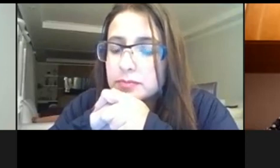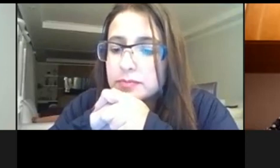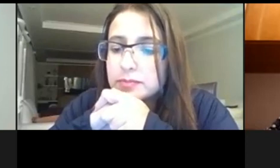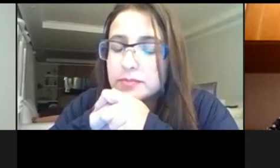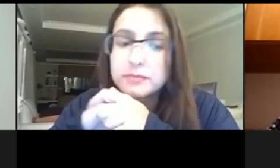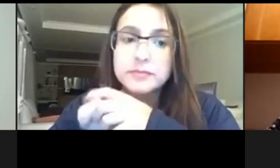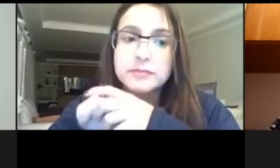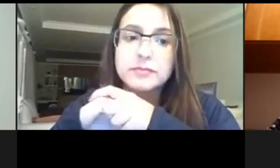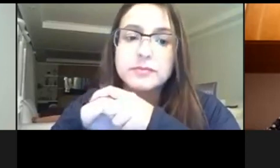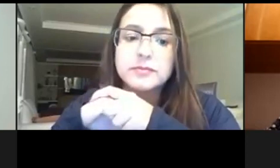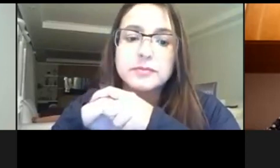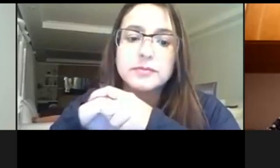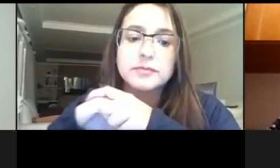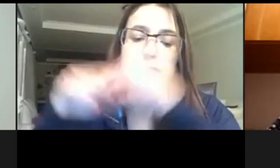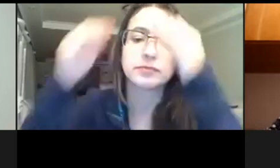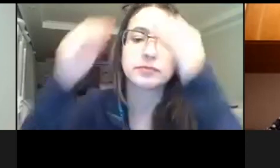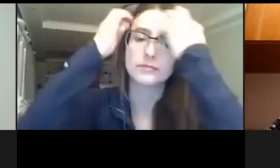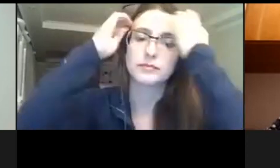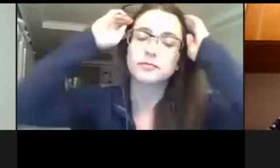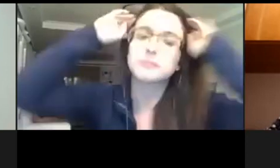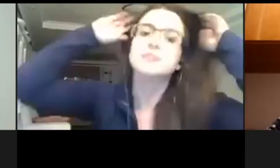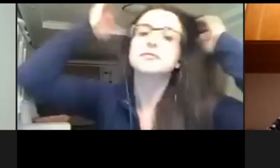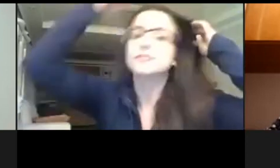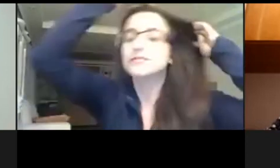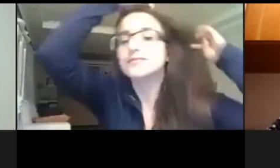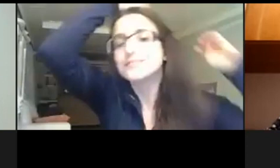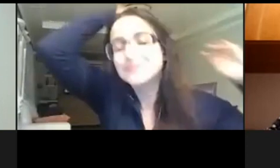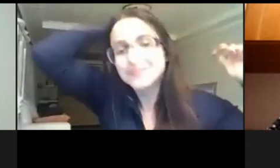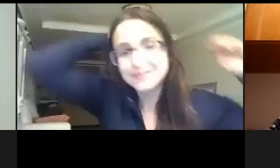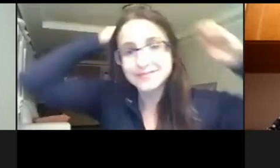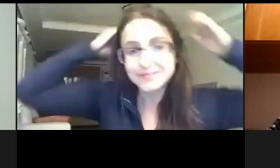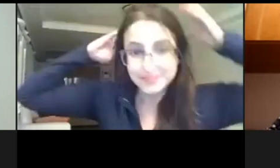de turma. A Elaine também.